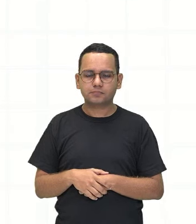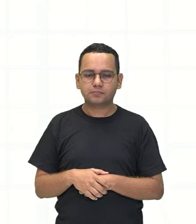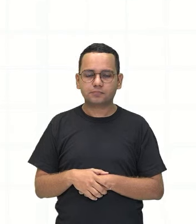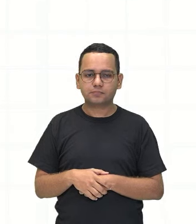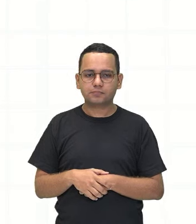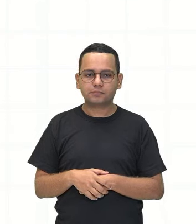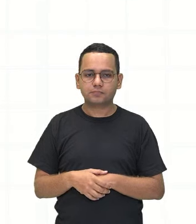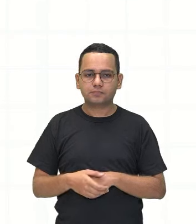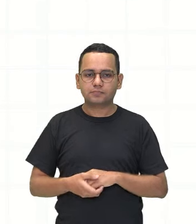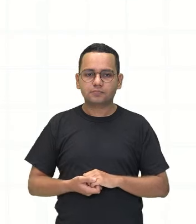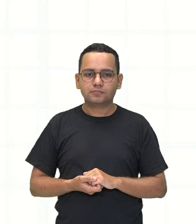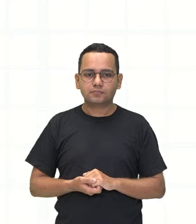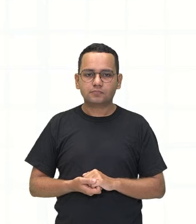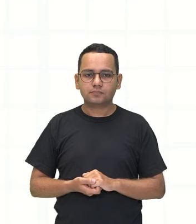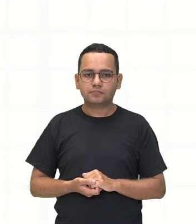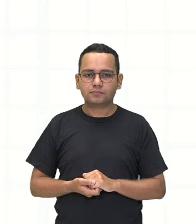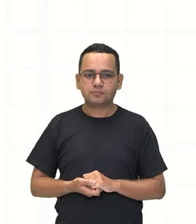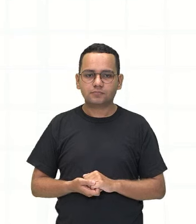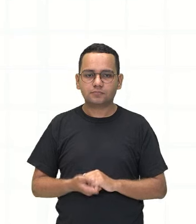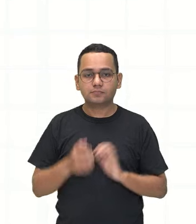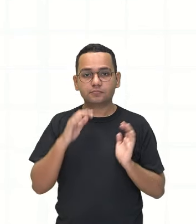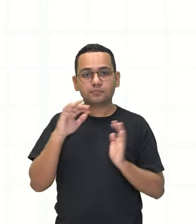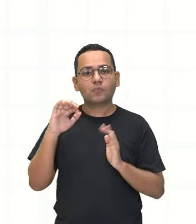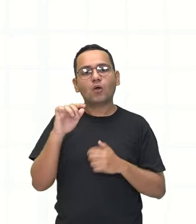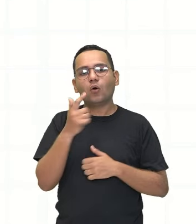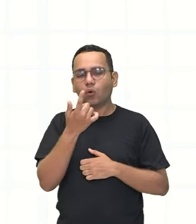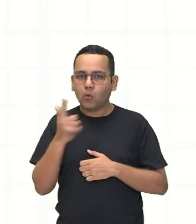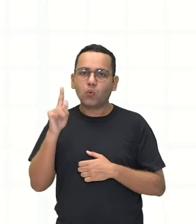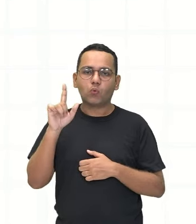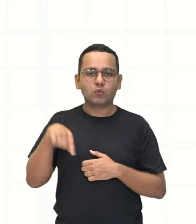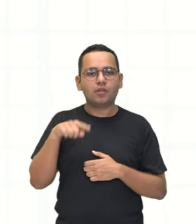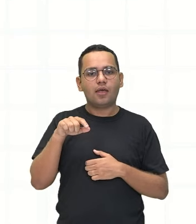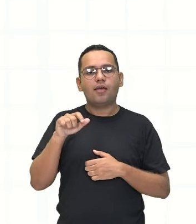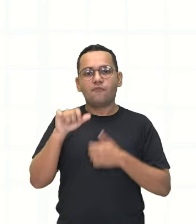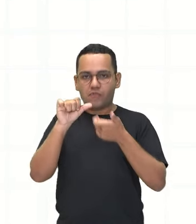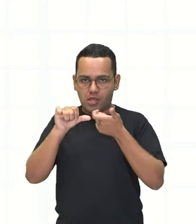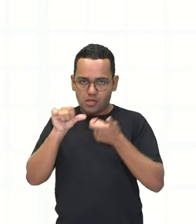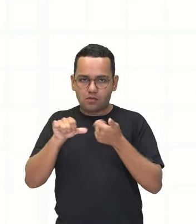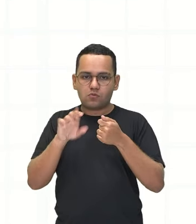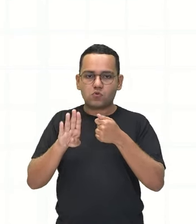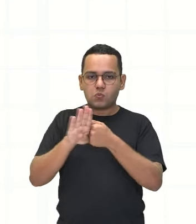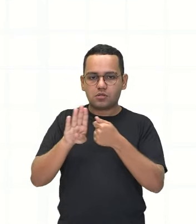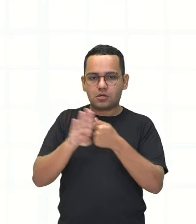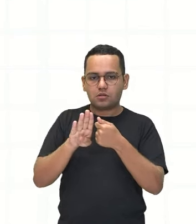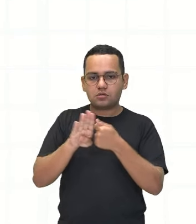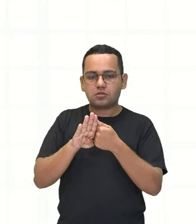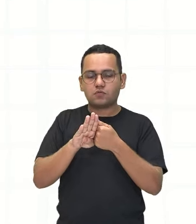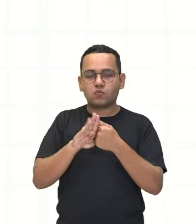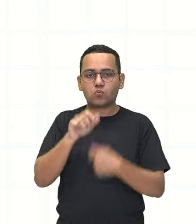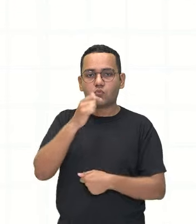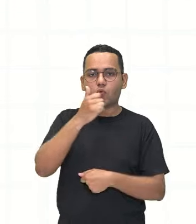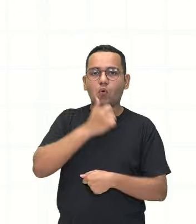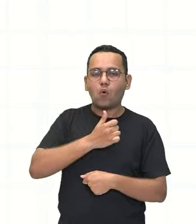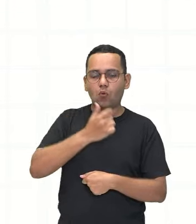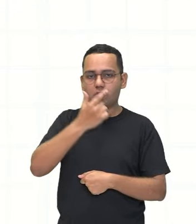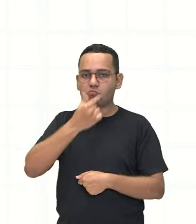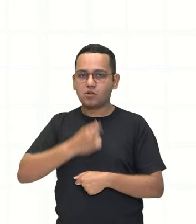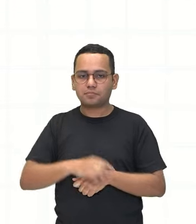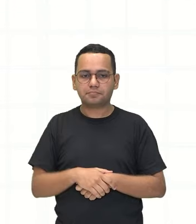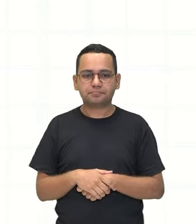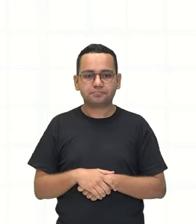ter a flexão do substantivo no gênero masculino e feminino. Né? Então, claro que